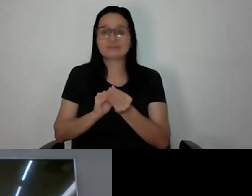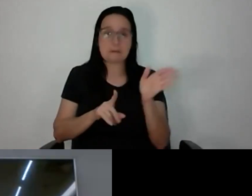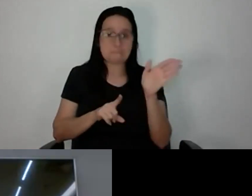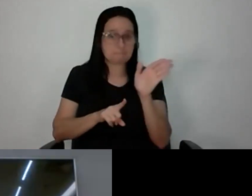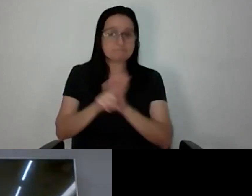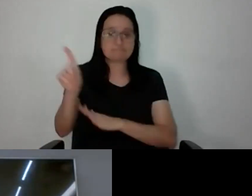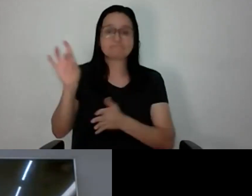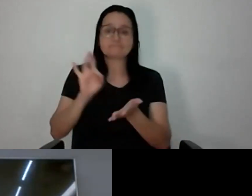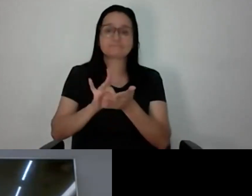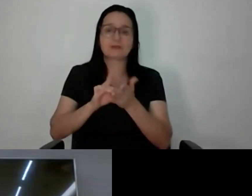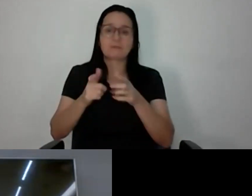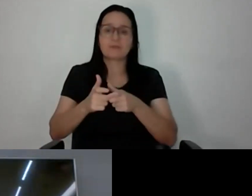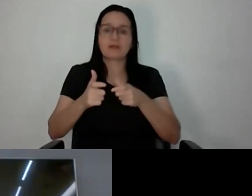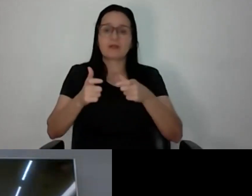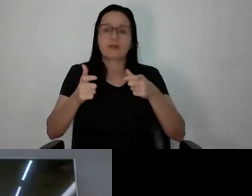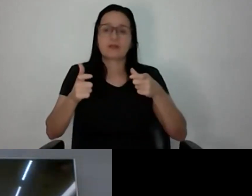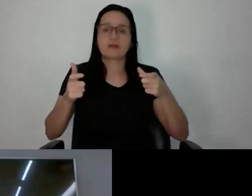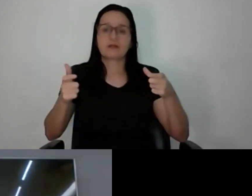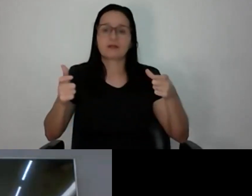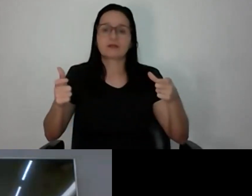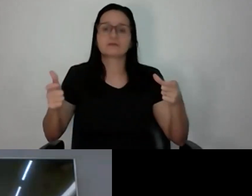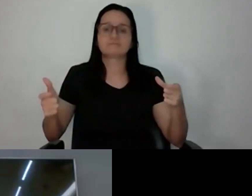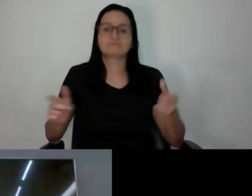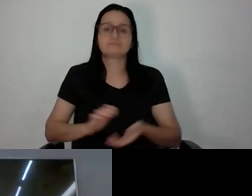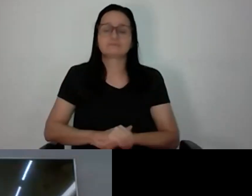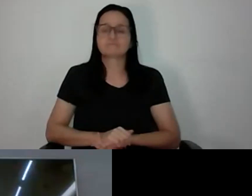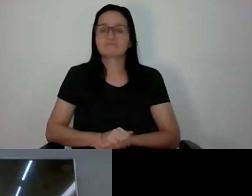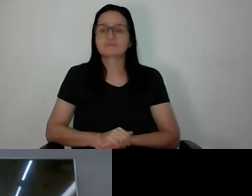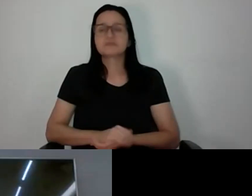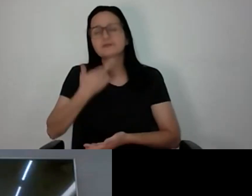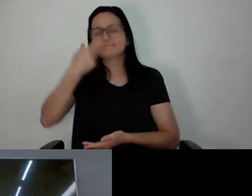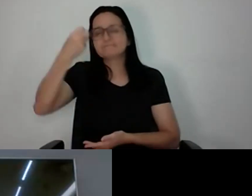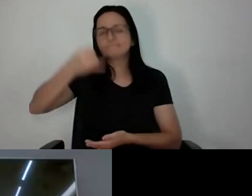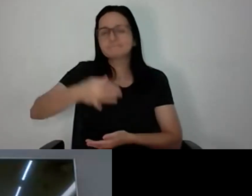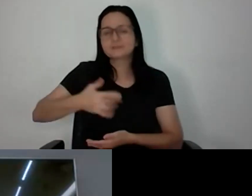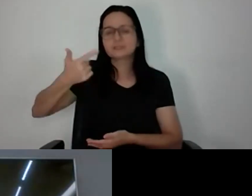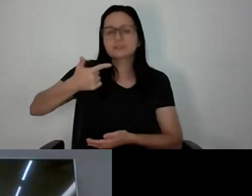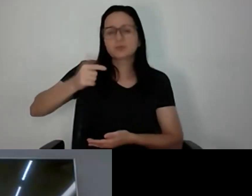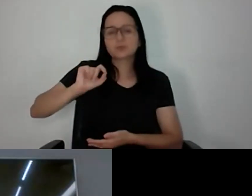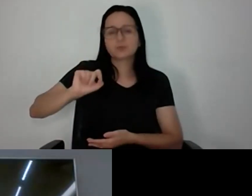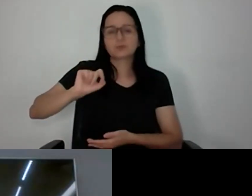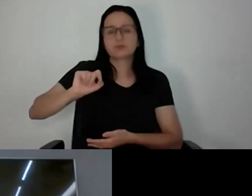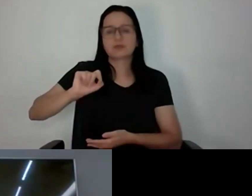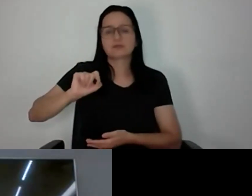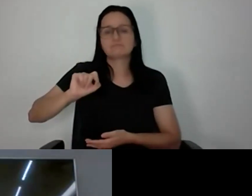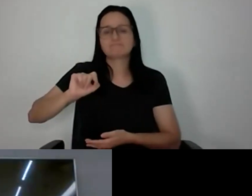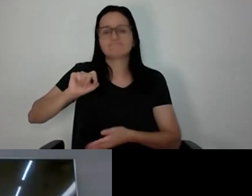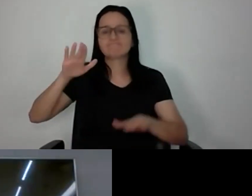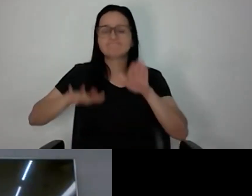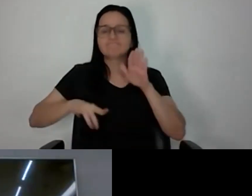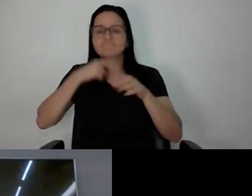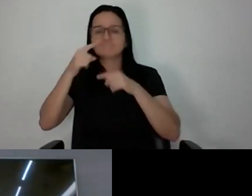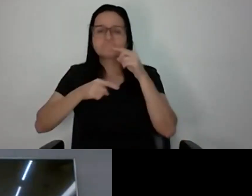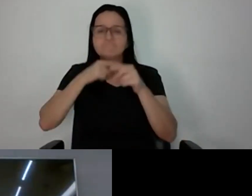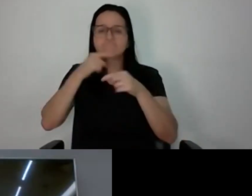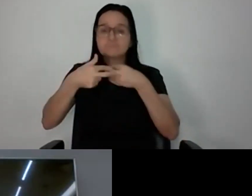outras. Talvez eu comece pela segunda parte, né? Só lembrando que, enfim, acho que muitas questões que vão aparecendo,